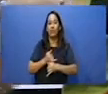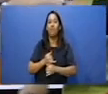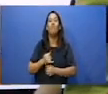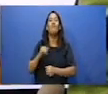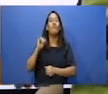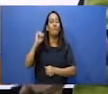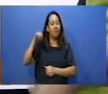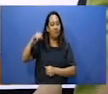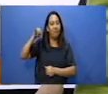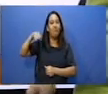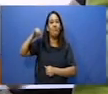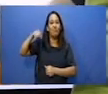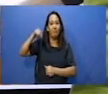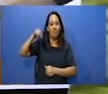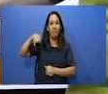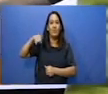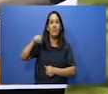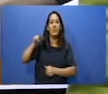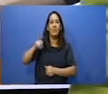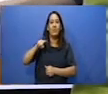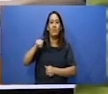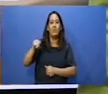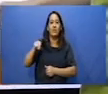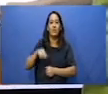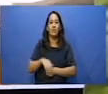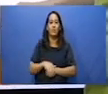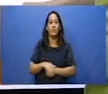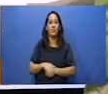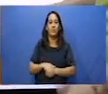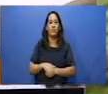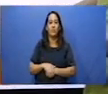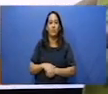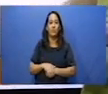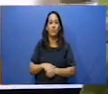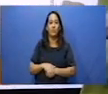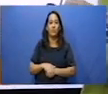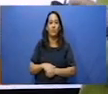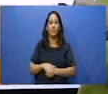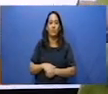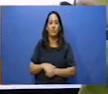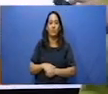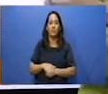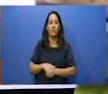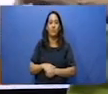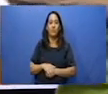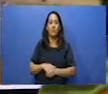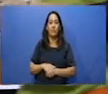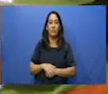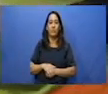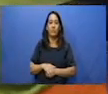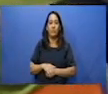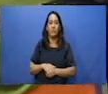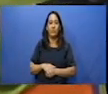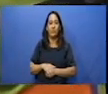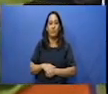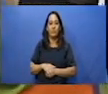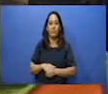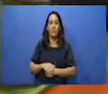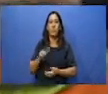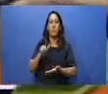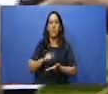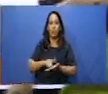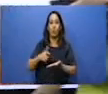aqui você vai marcar o X. É uma revista digital? Não, é um